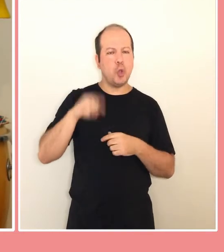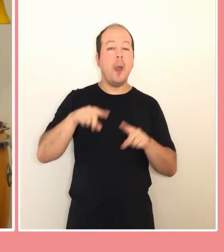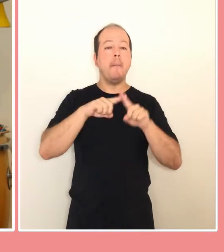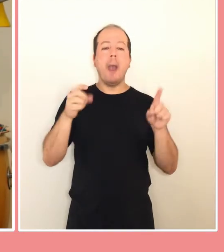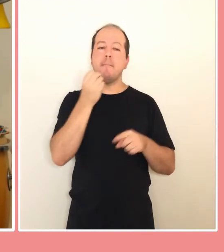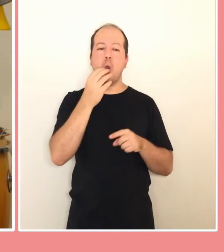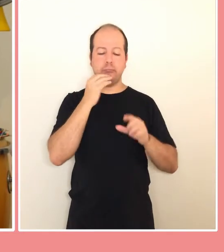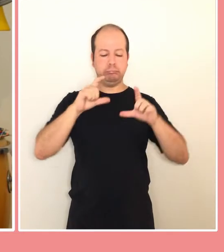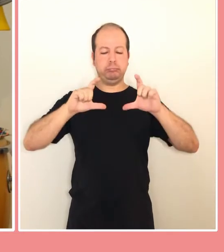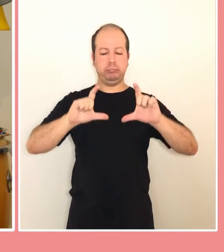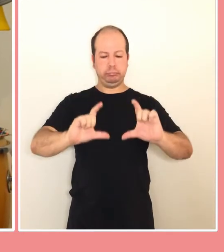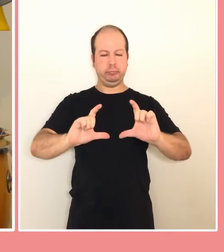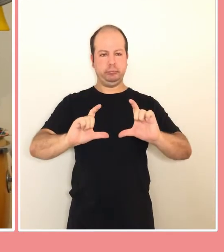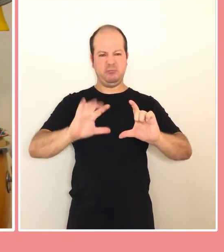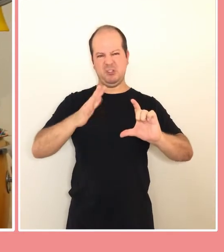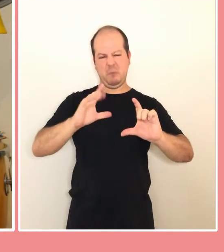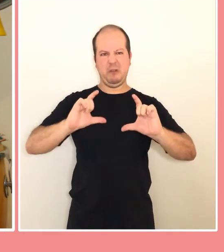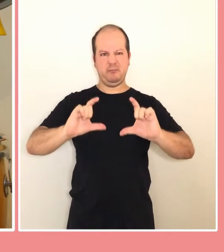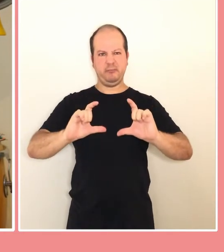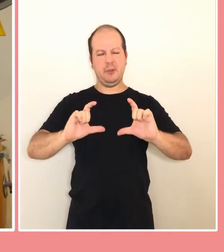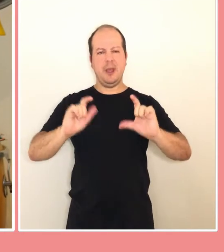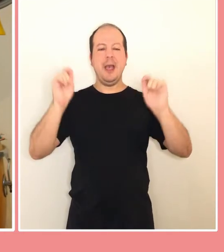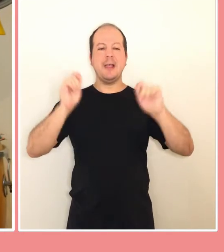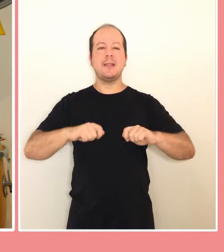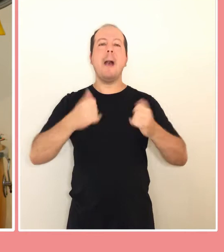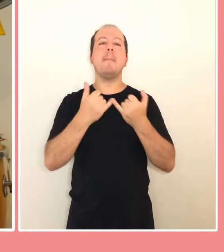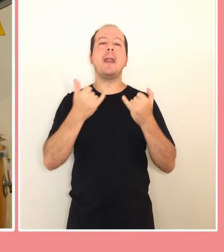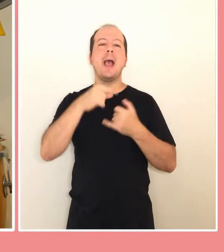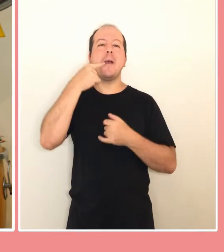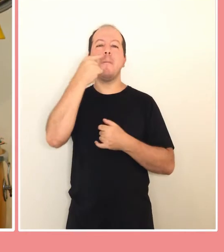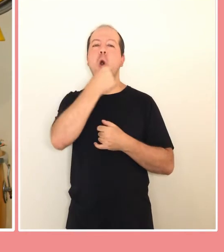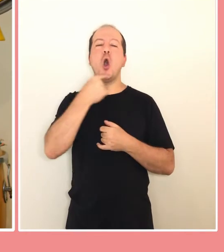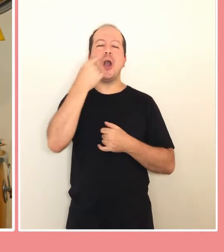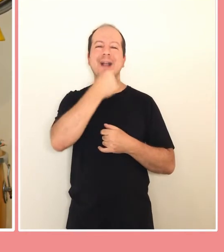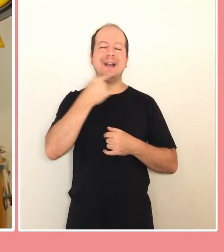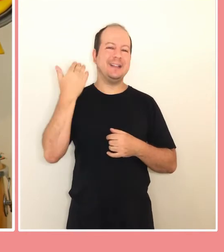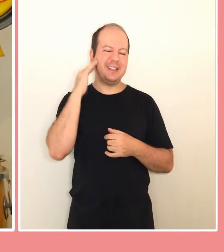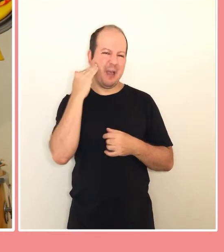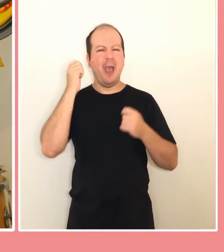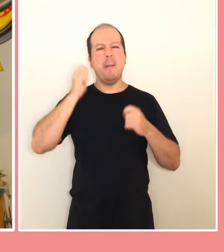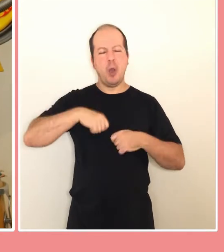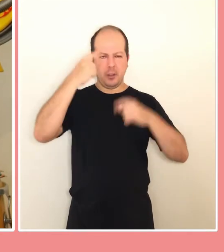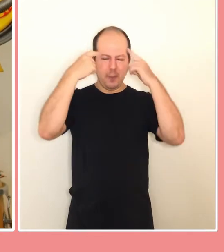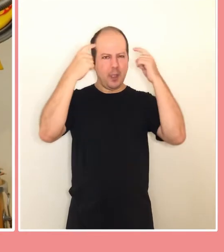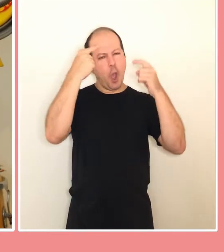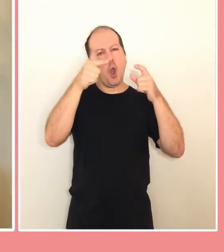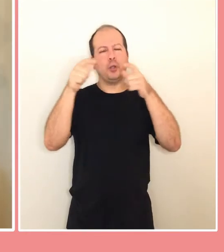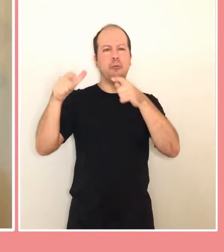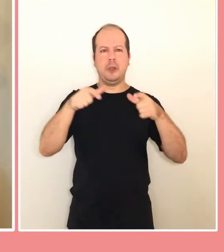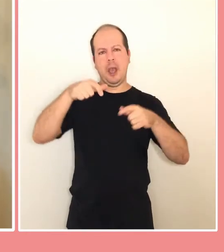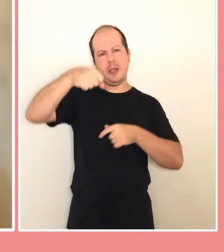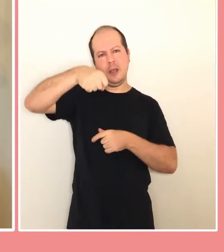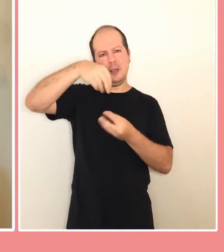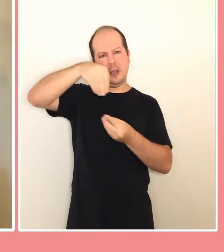mais ou menos, aqui onde seria a boca. Mas aí vocês também podem inventar em outros espaços, né? E